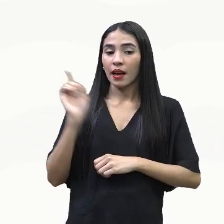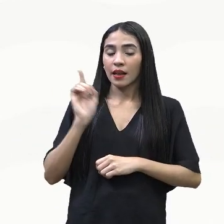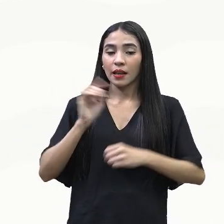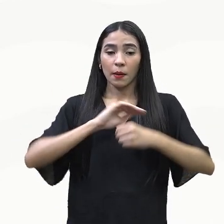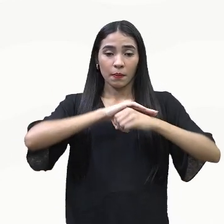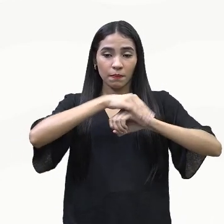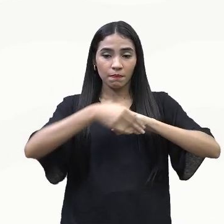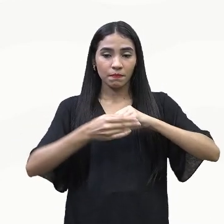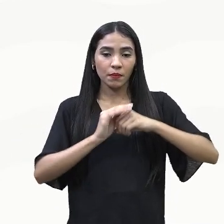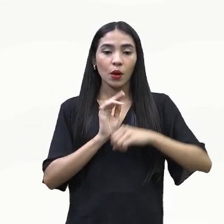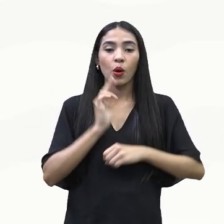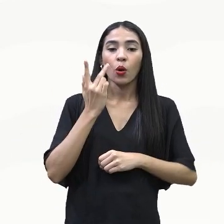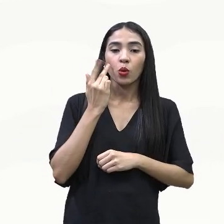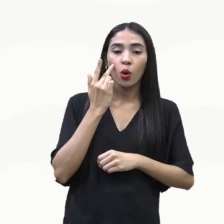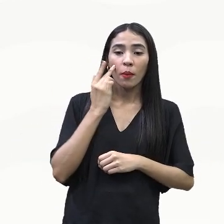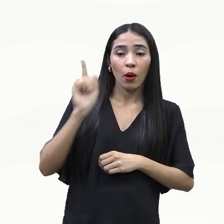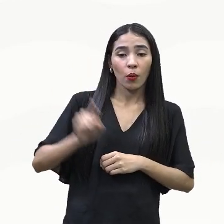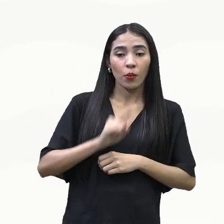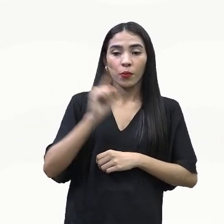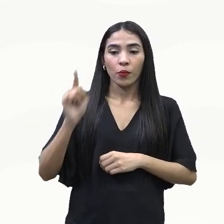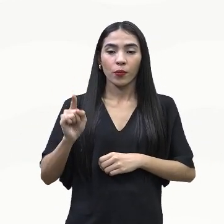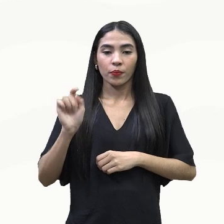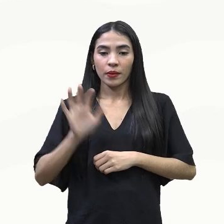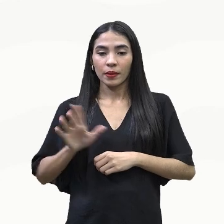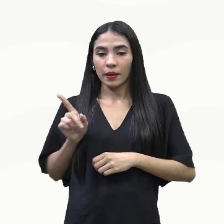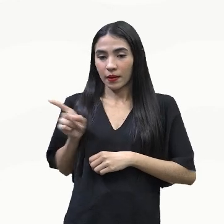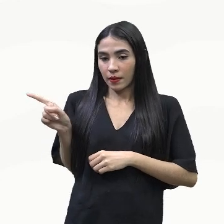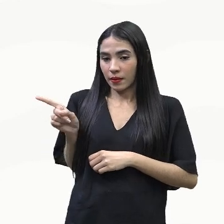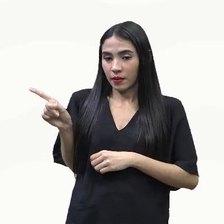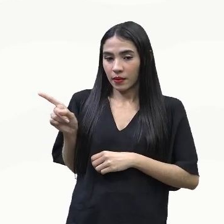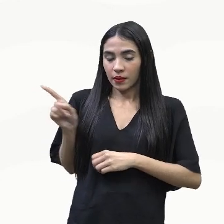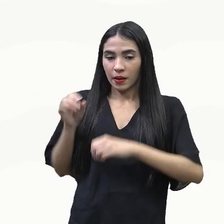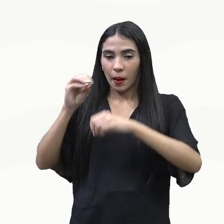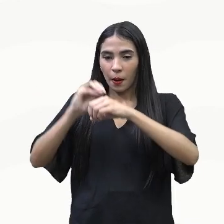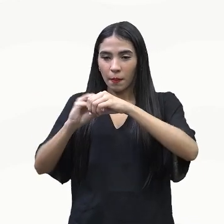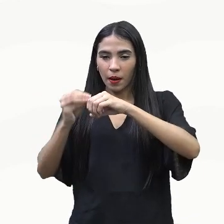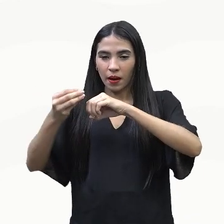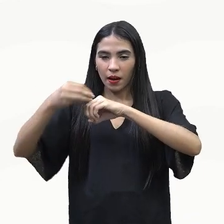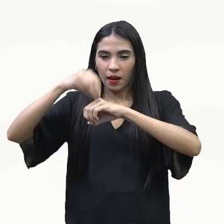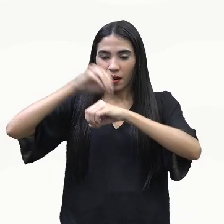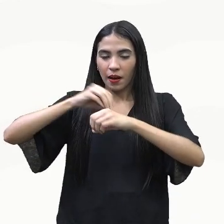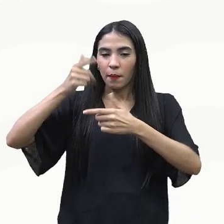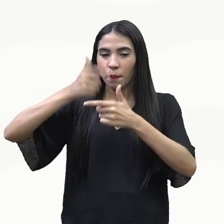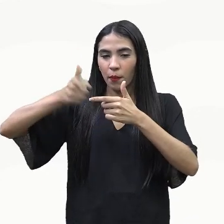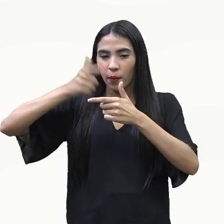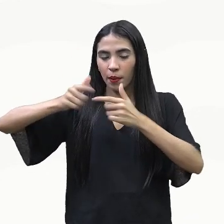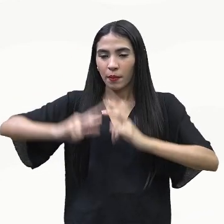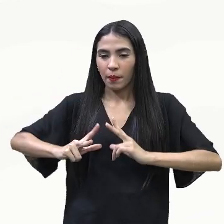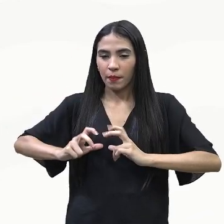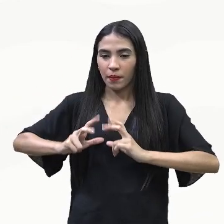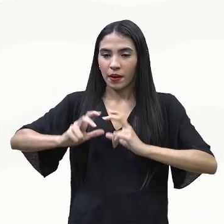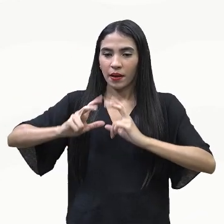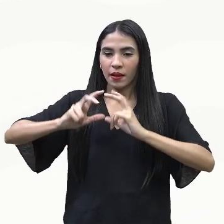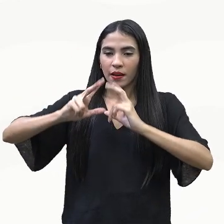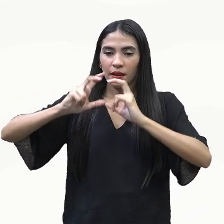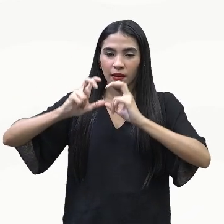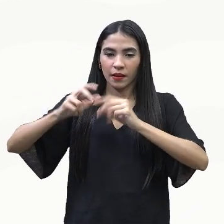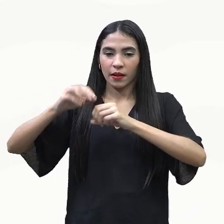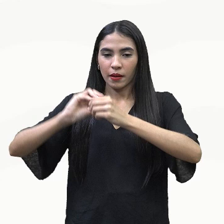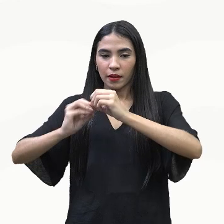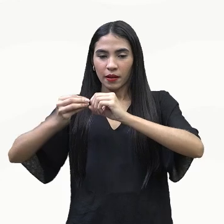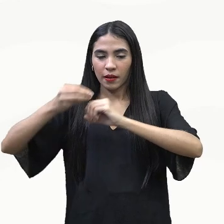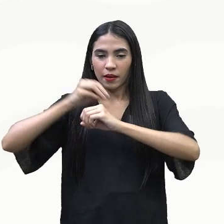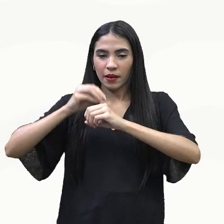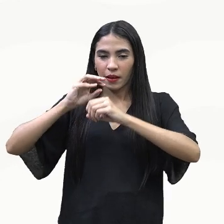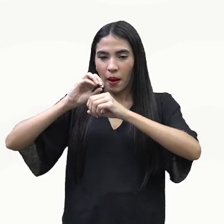ótimo. Mas veja aqui o que aconteceu, né? Neoplasia maligna, né? Veja aí a